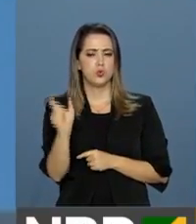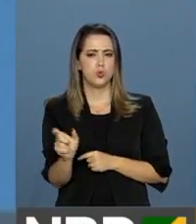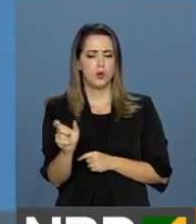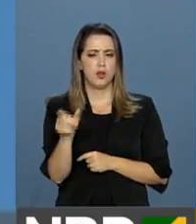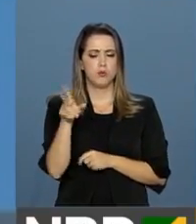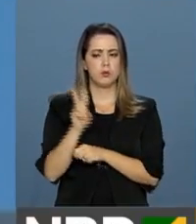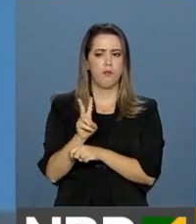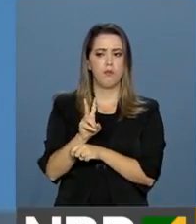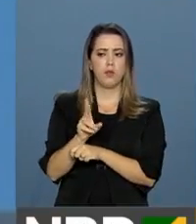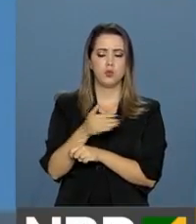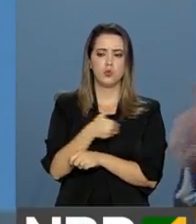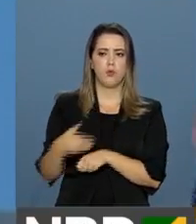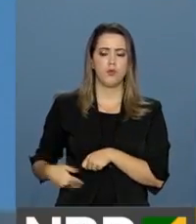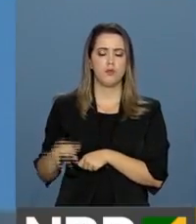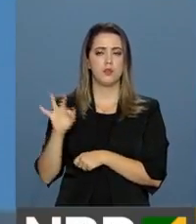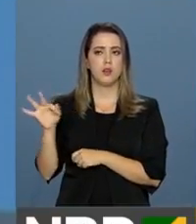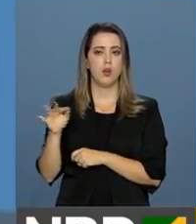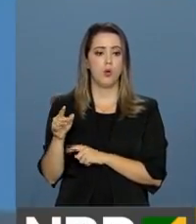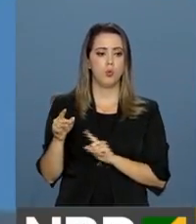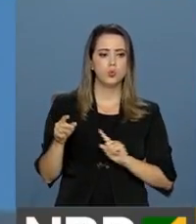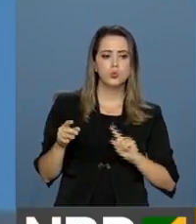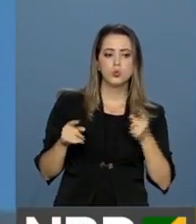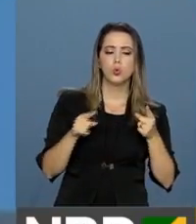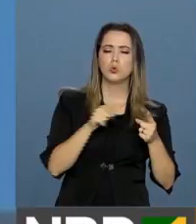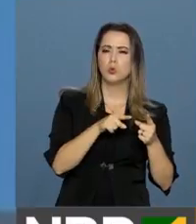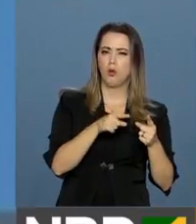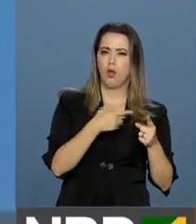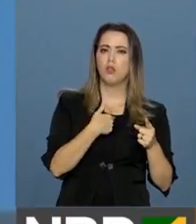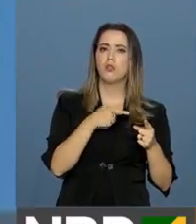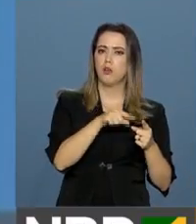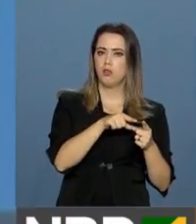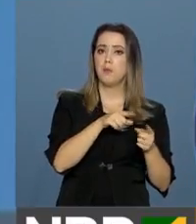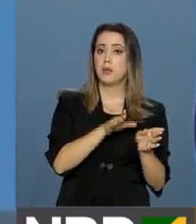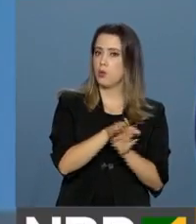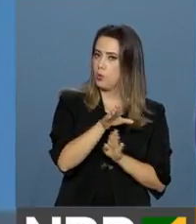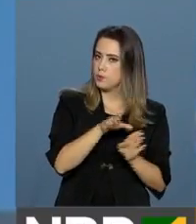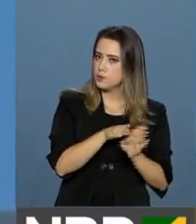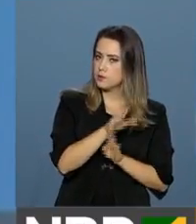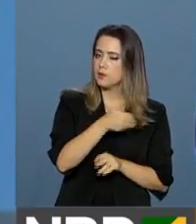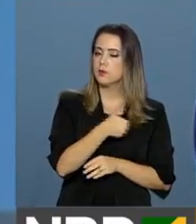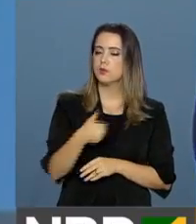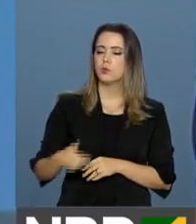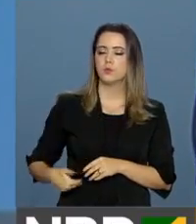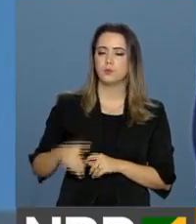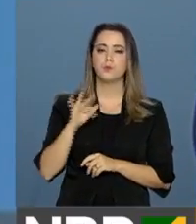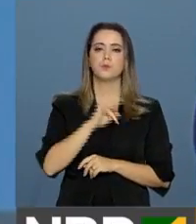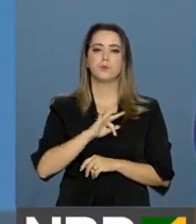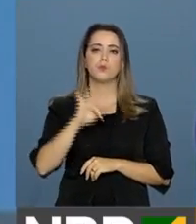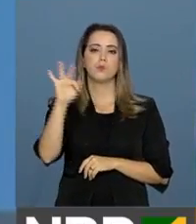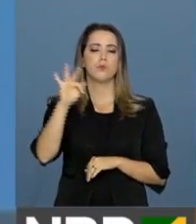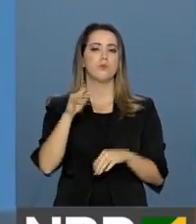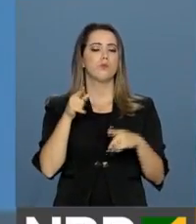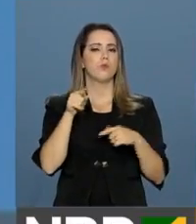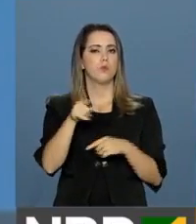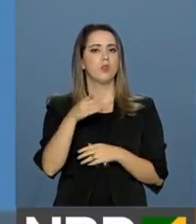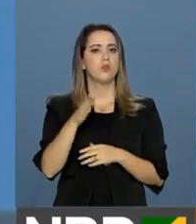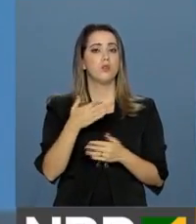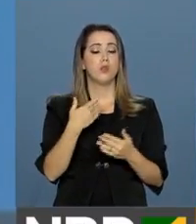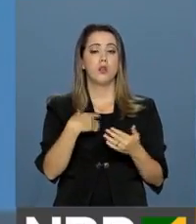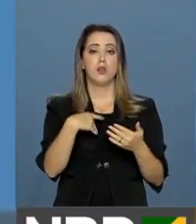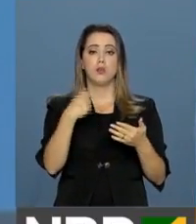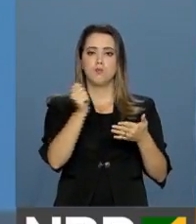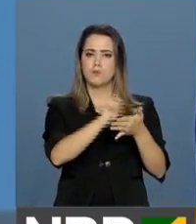os interesses da união por outro lado ela orienta a união 40 administração pública com os seus pareceres